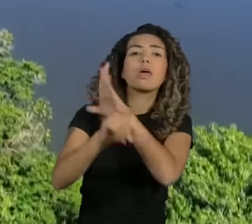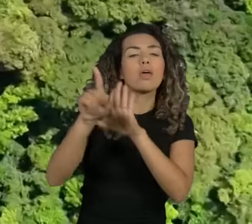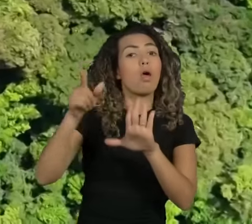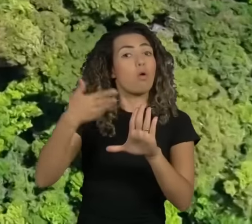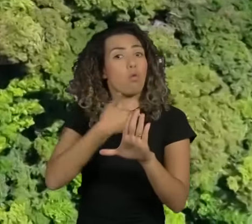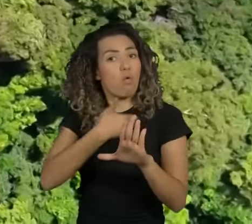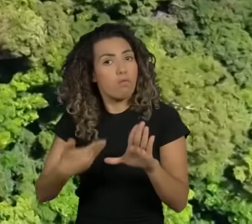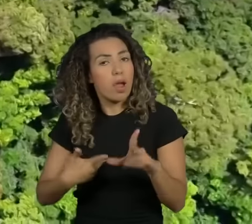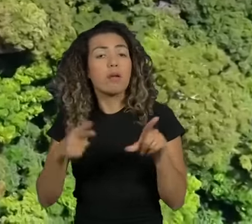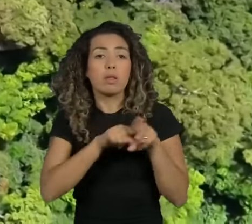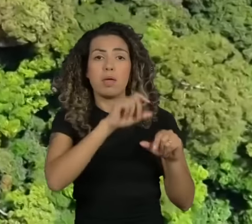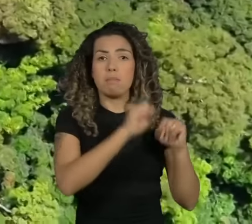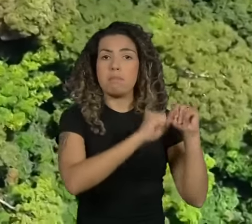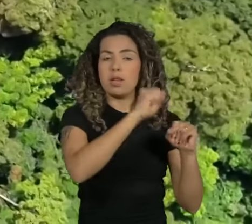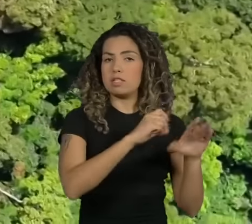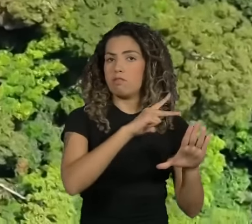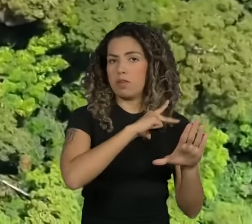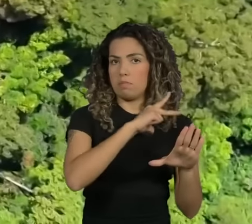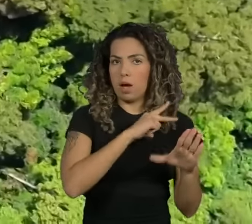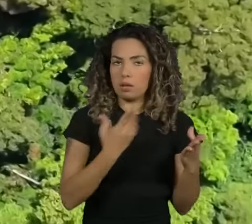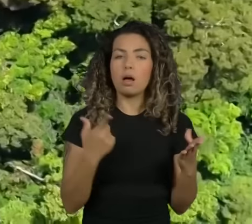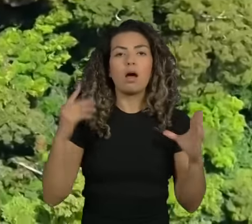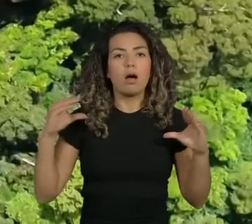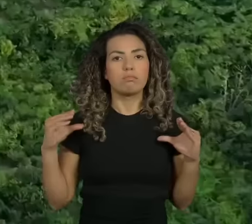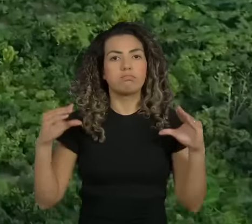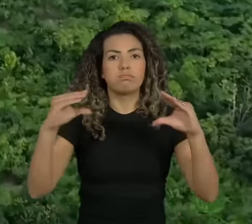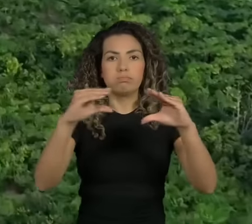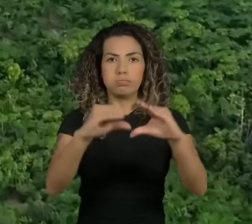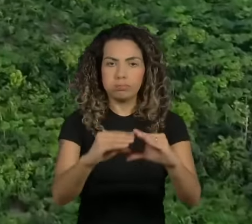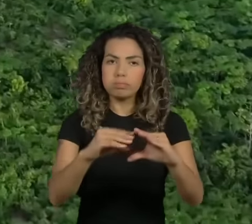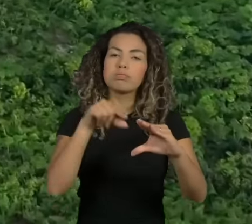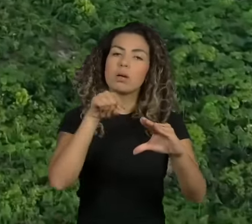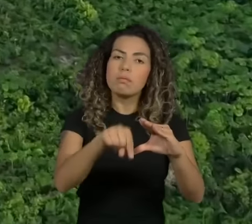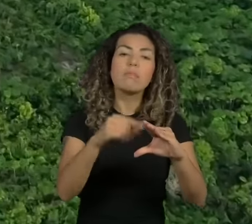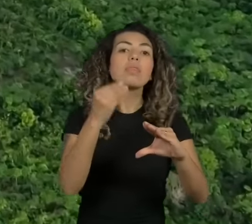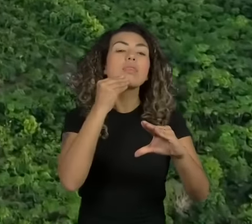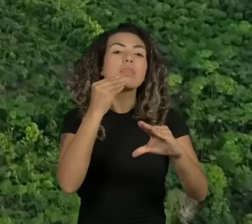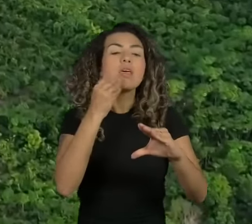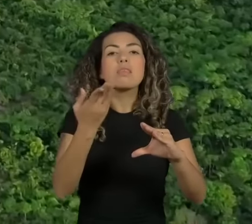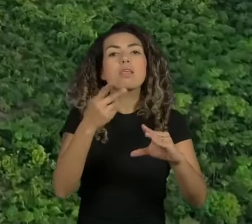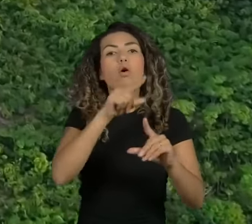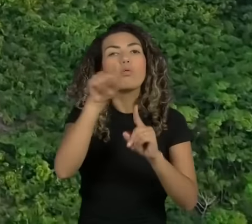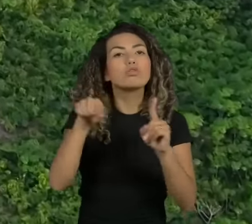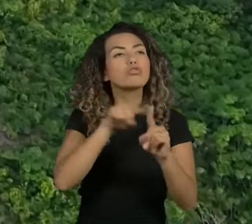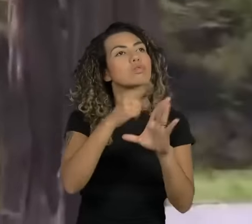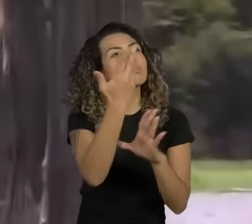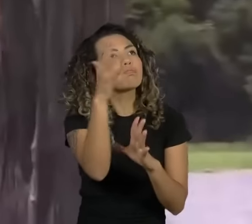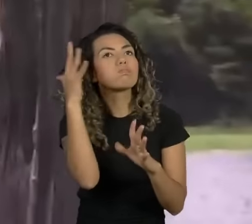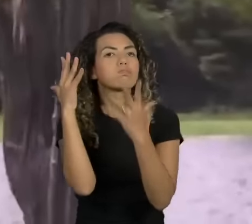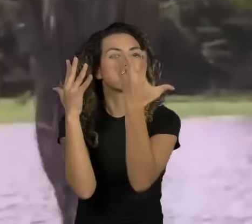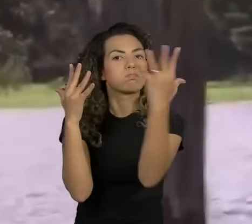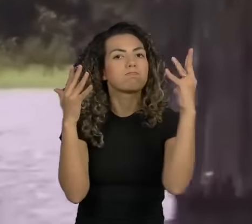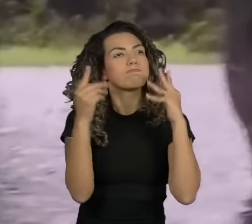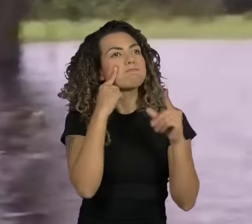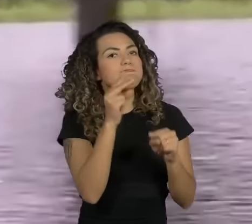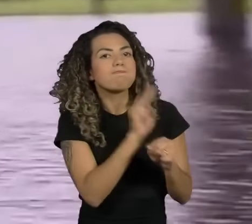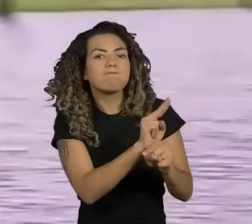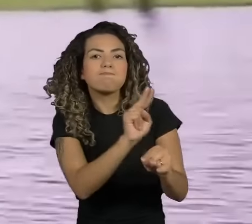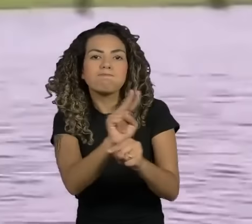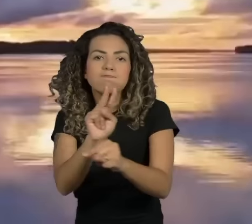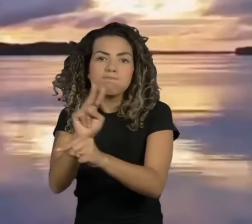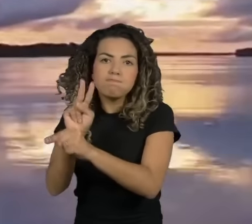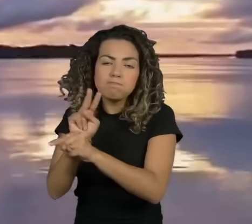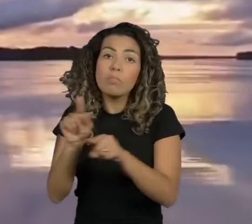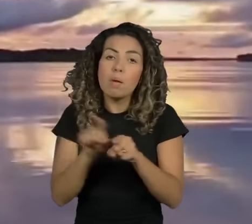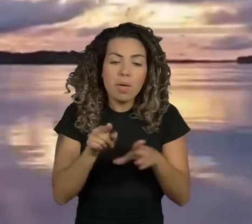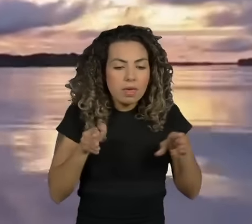privado. Parte da verba será destinada às nações que mantiverem a floresta em pé. As florestas úmidas